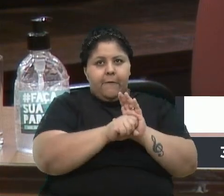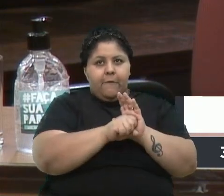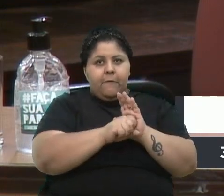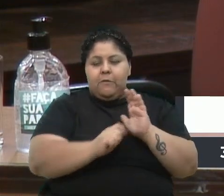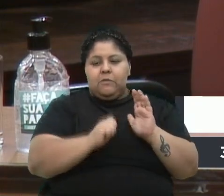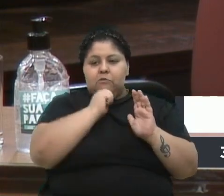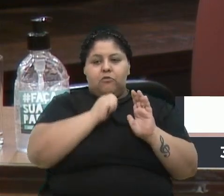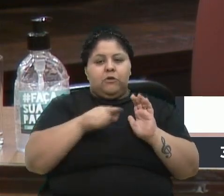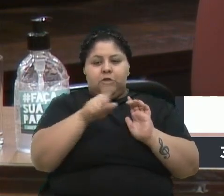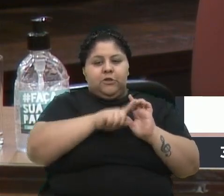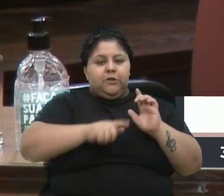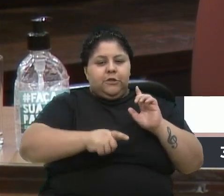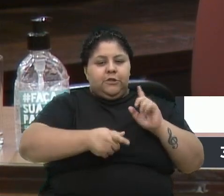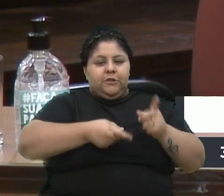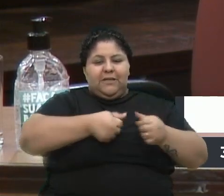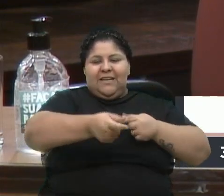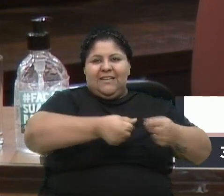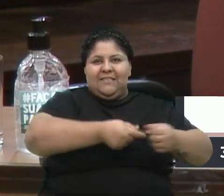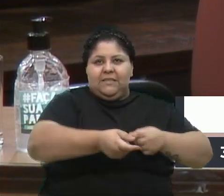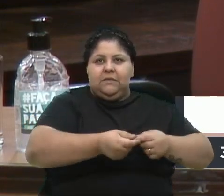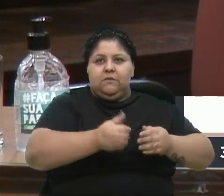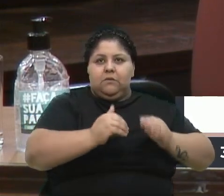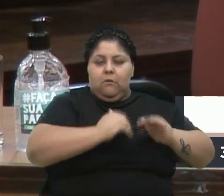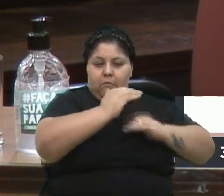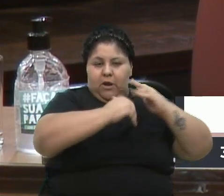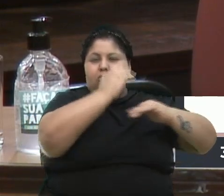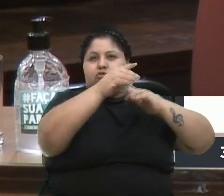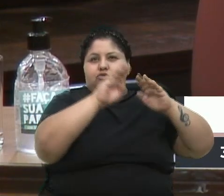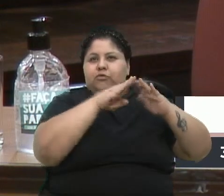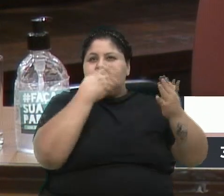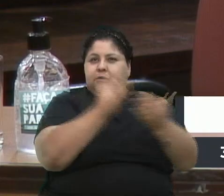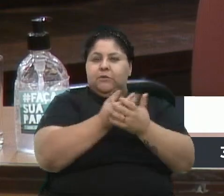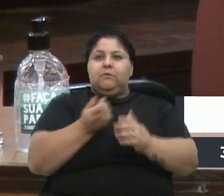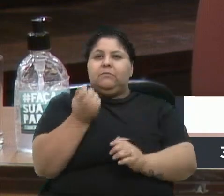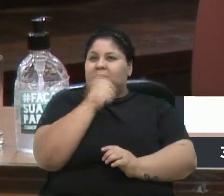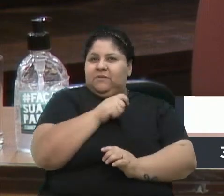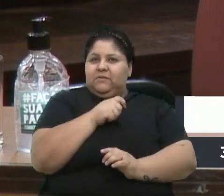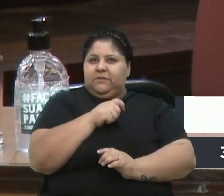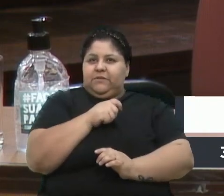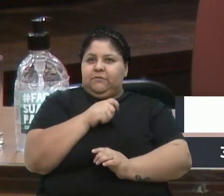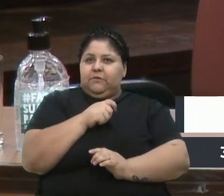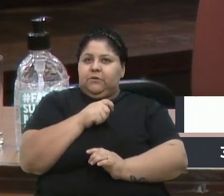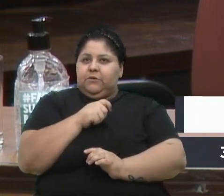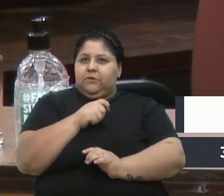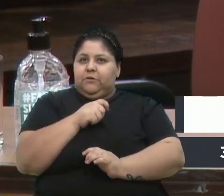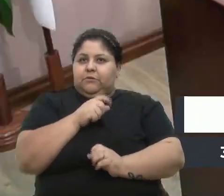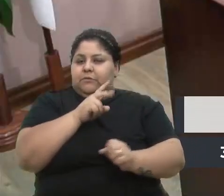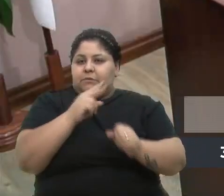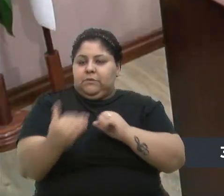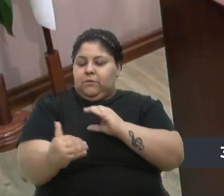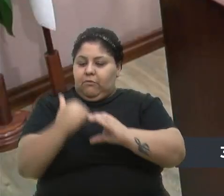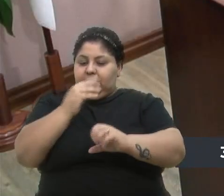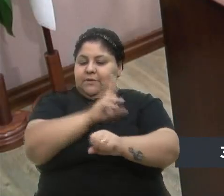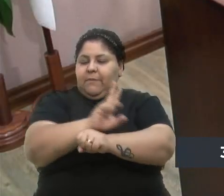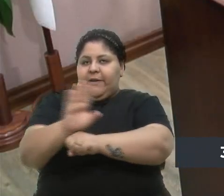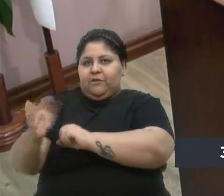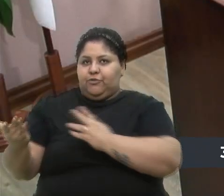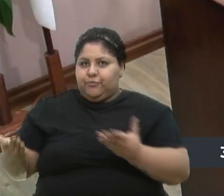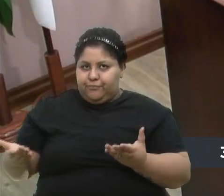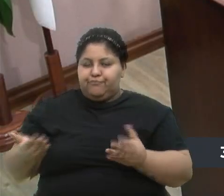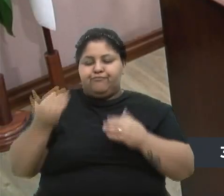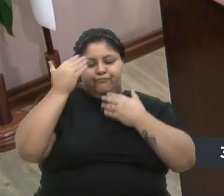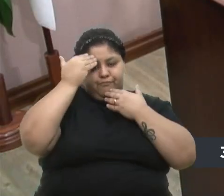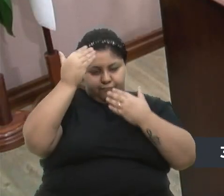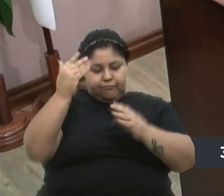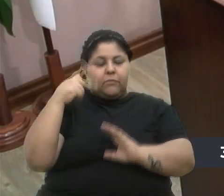dinheiro para construir escola para as pessoas que realmente precisariam ser beneficiadas, não são. Obrigado. Obrigado, vereador. Acho que é pertinente